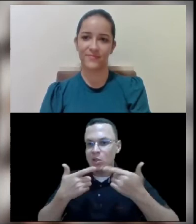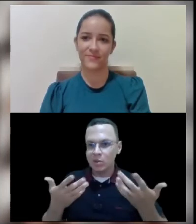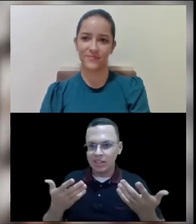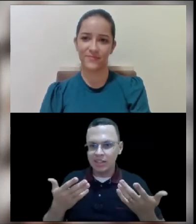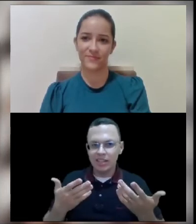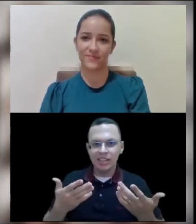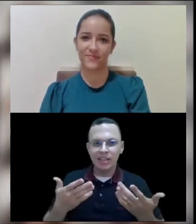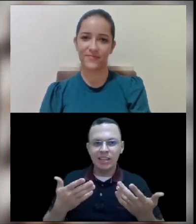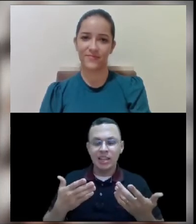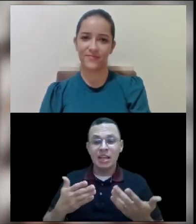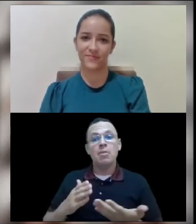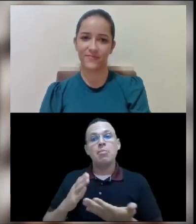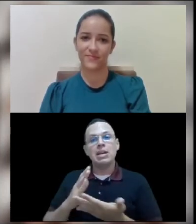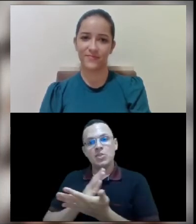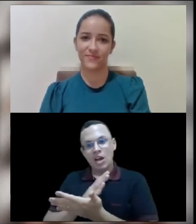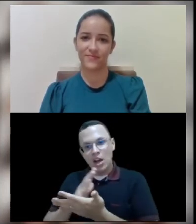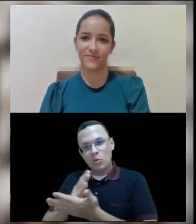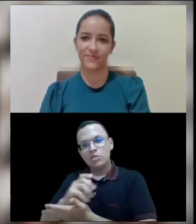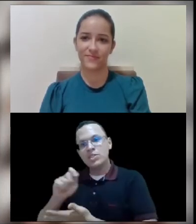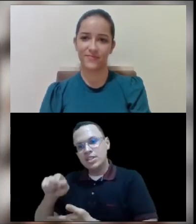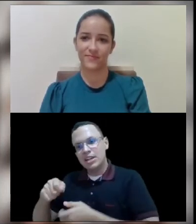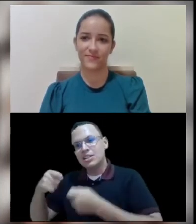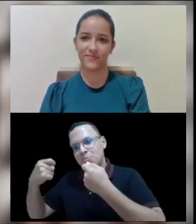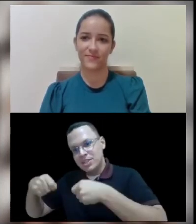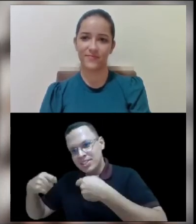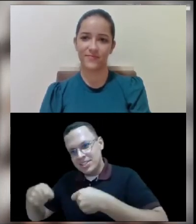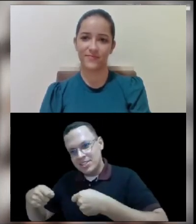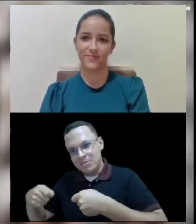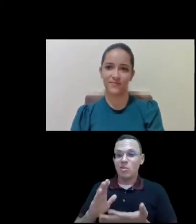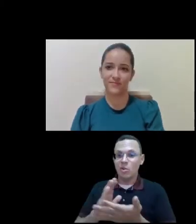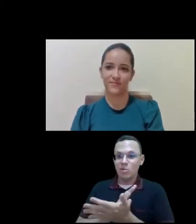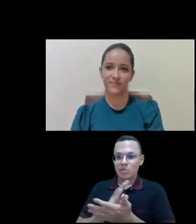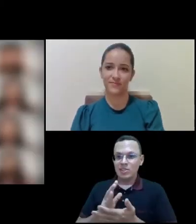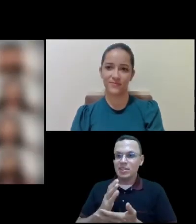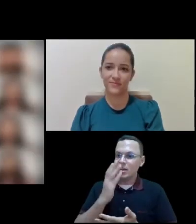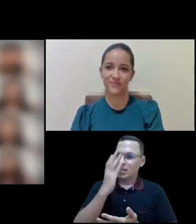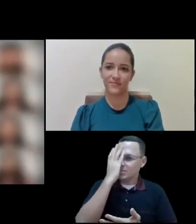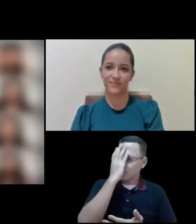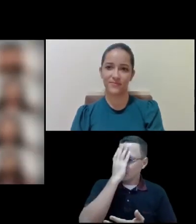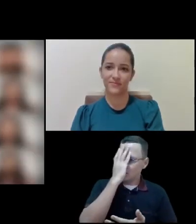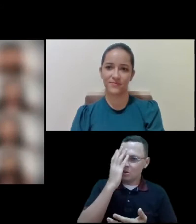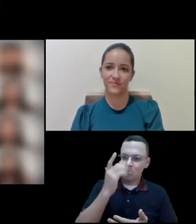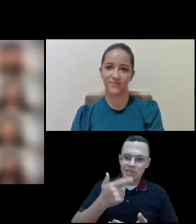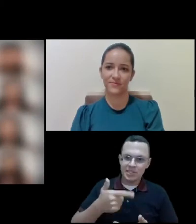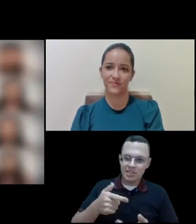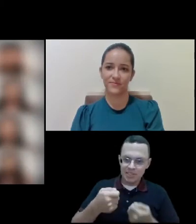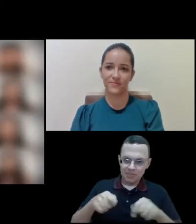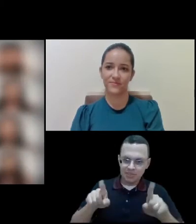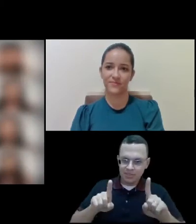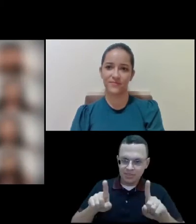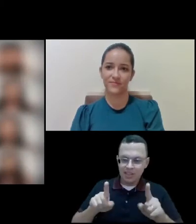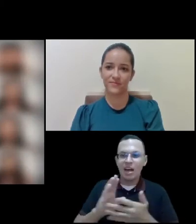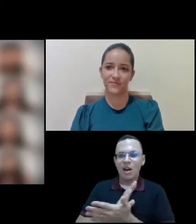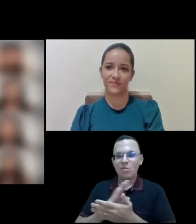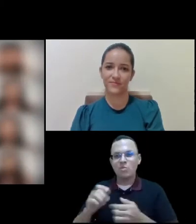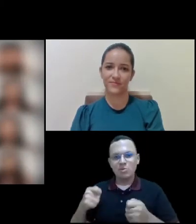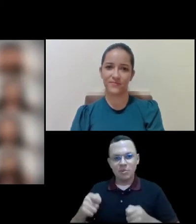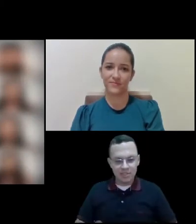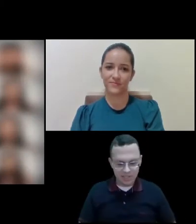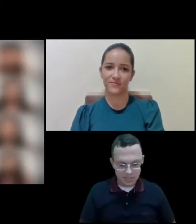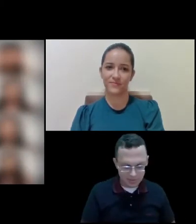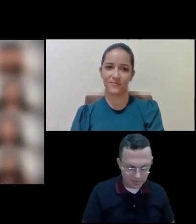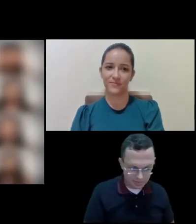ser neutra. Mas, ó, alguns sinais precisam. Então, alguns sinais não precisam,